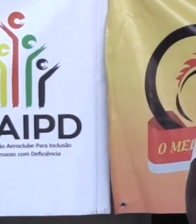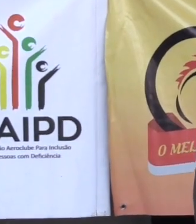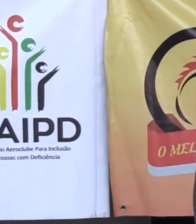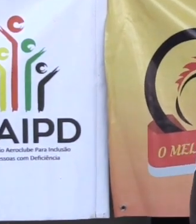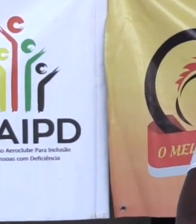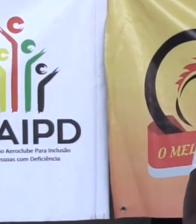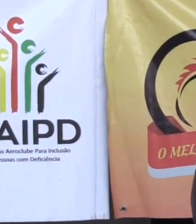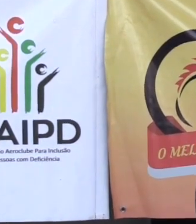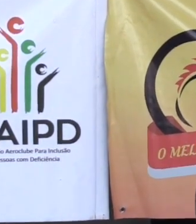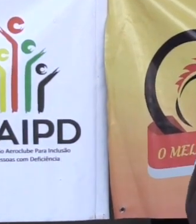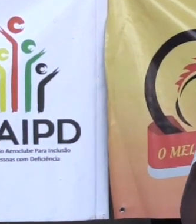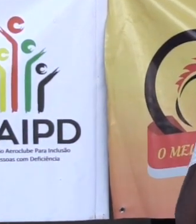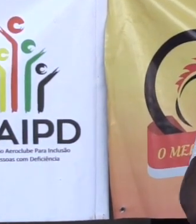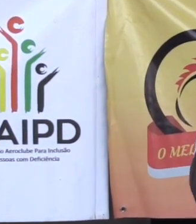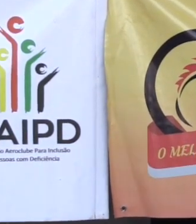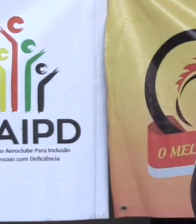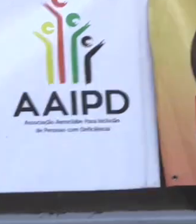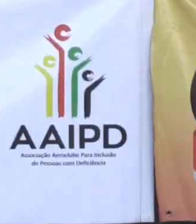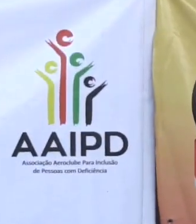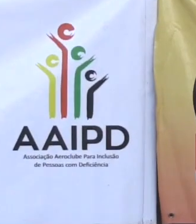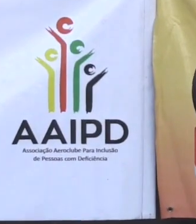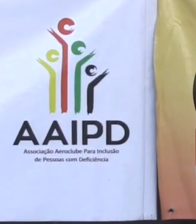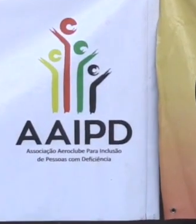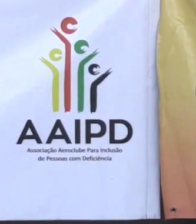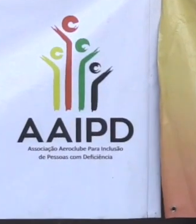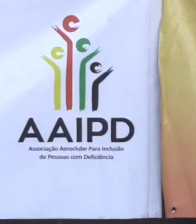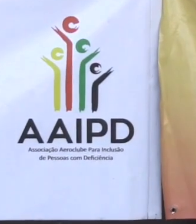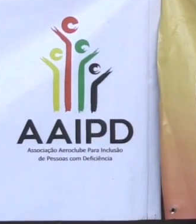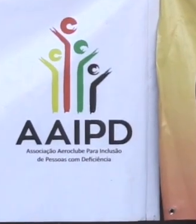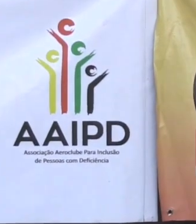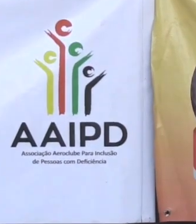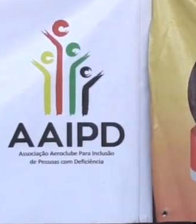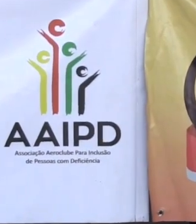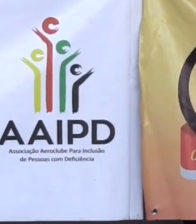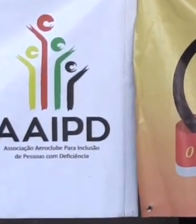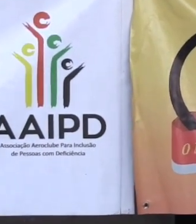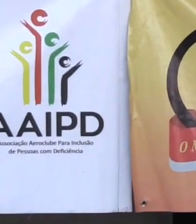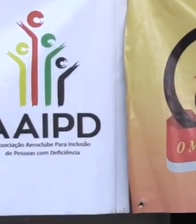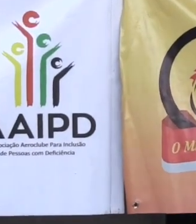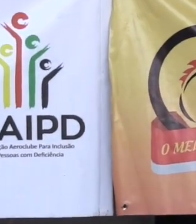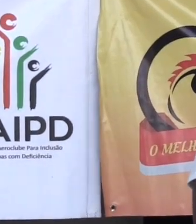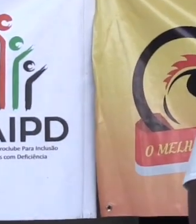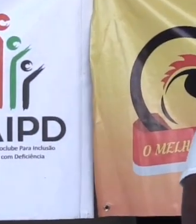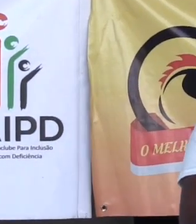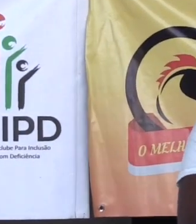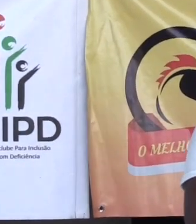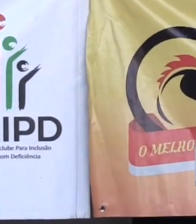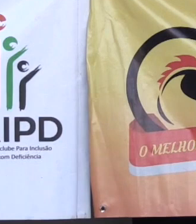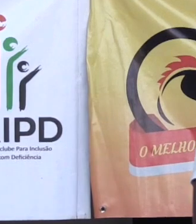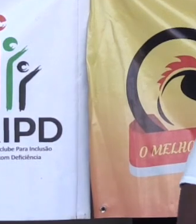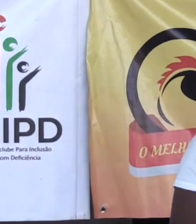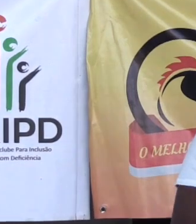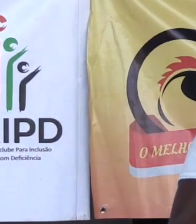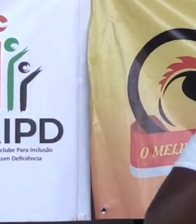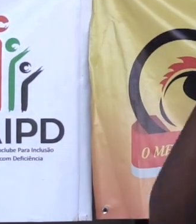Estamos todos de parabéns. Os colegas da AAPD, os colegas que